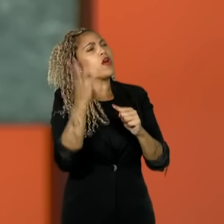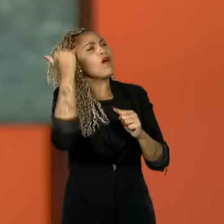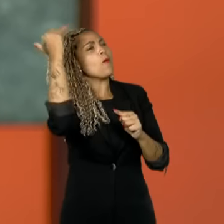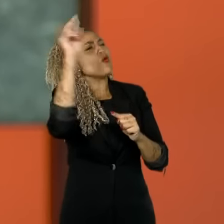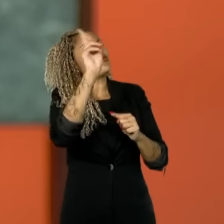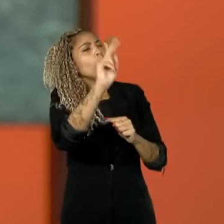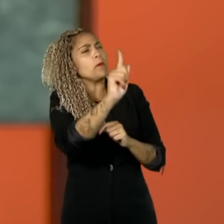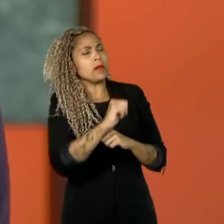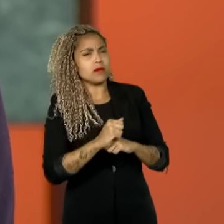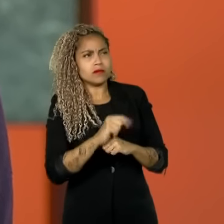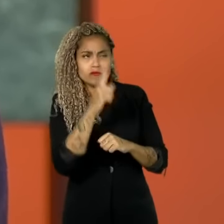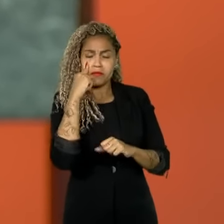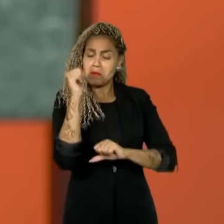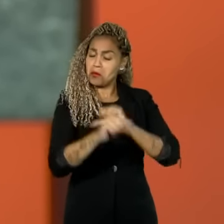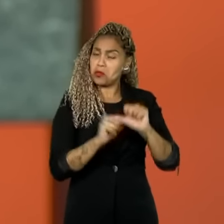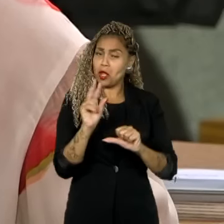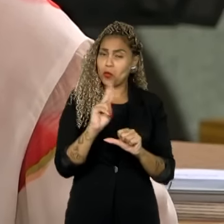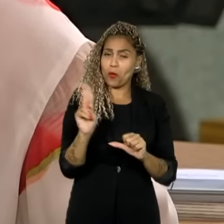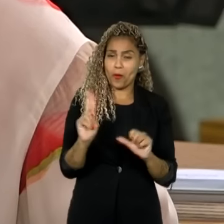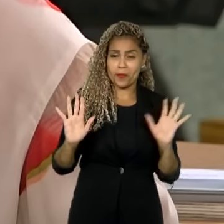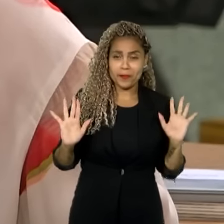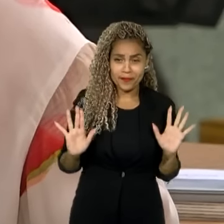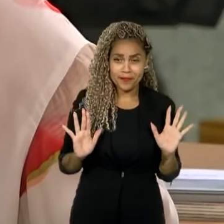que dar um jeito nisso aí.